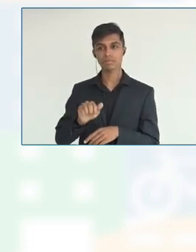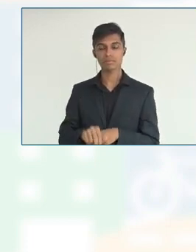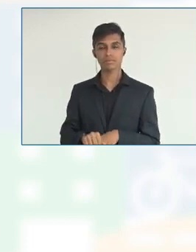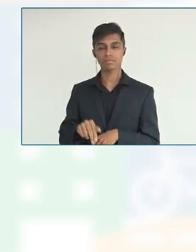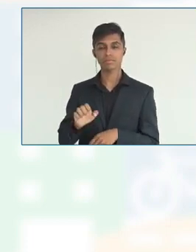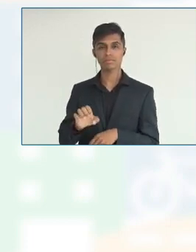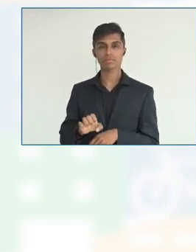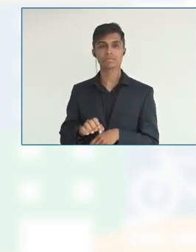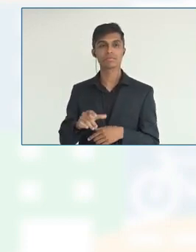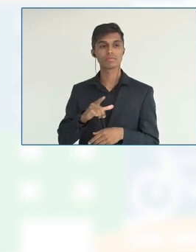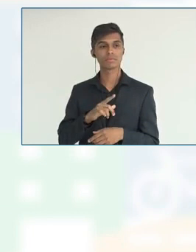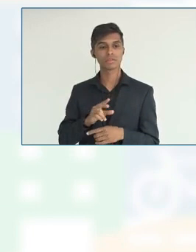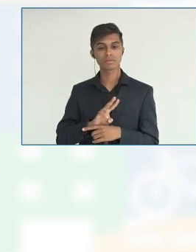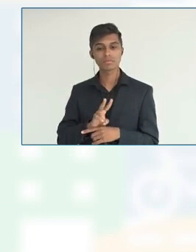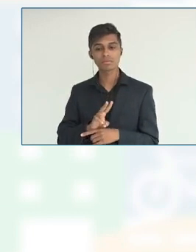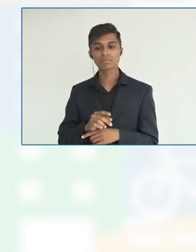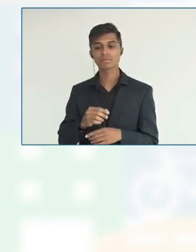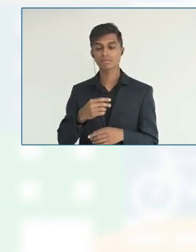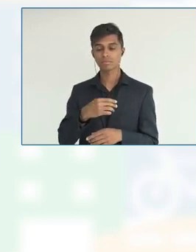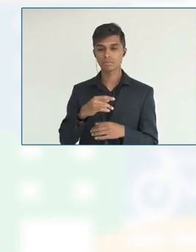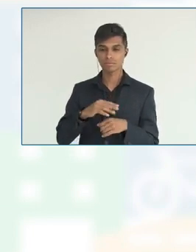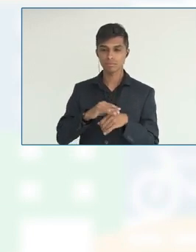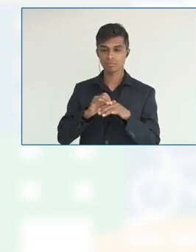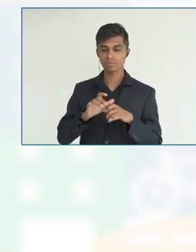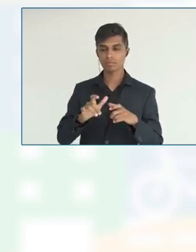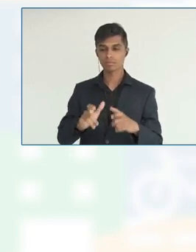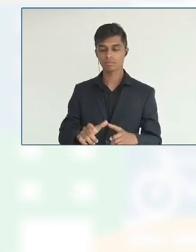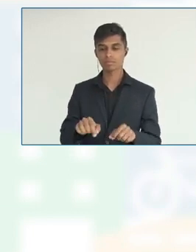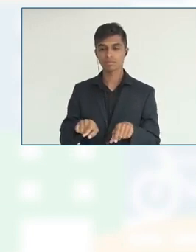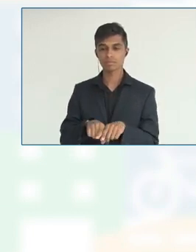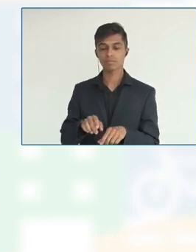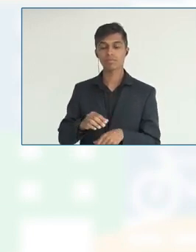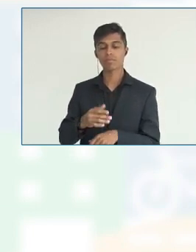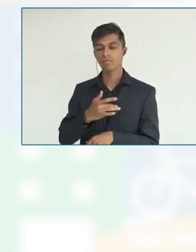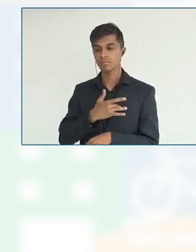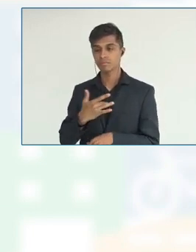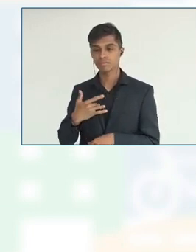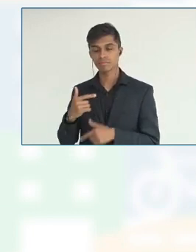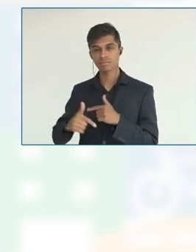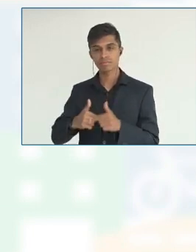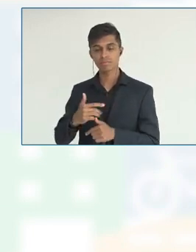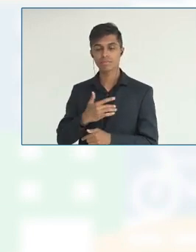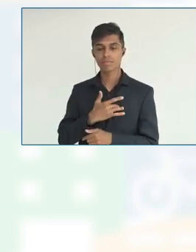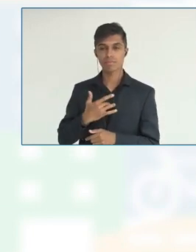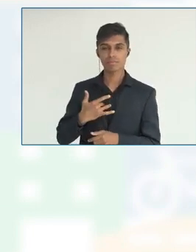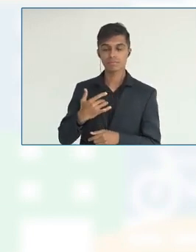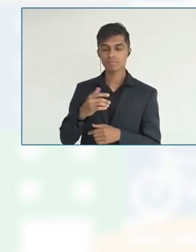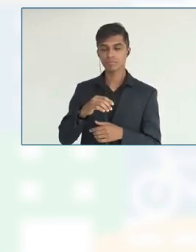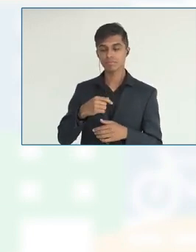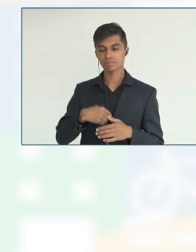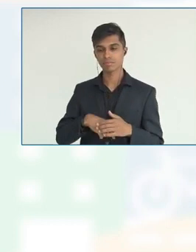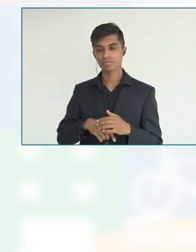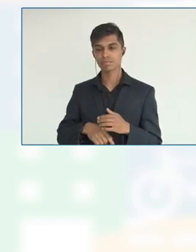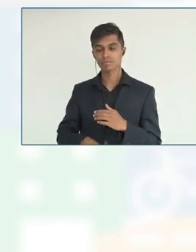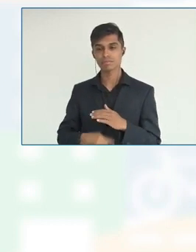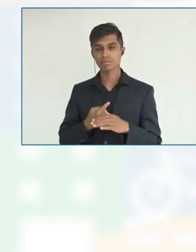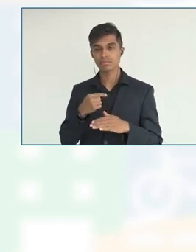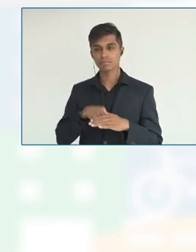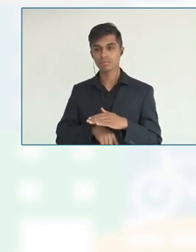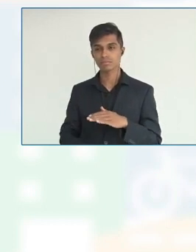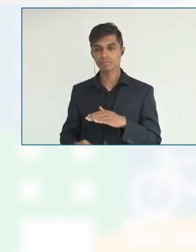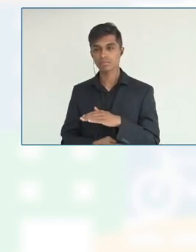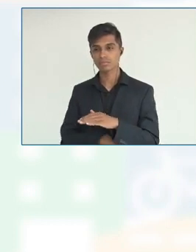vigilância epidemiológica, vai ter uma vigilância ambiental, uma saúde do trabalhador, uma vigilância sanitária,